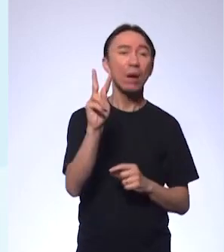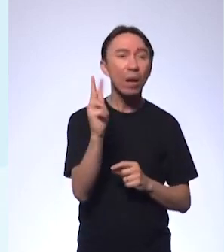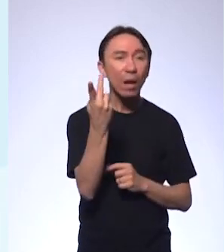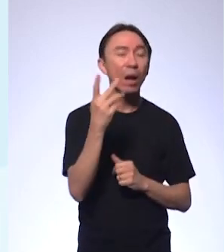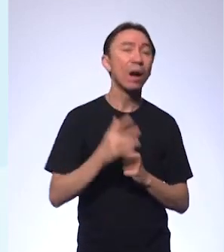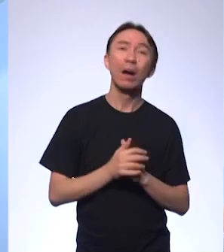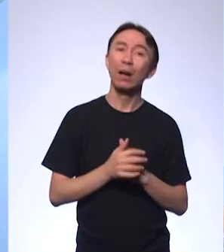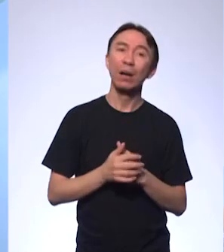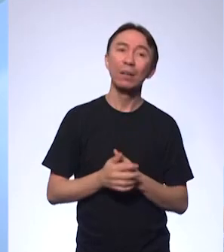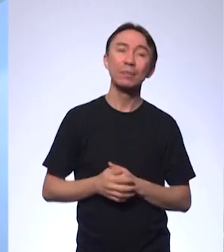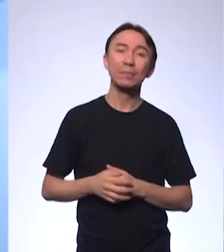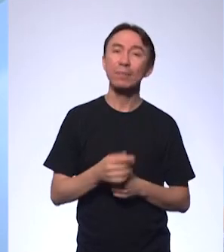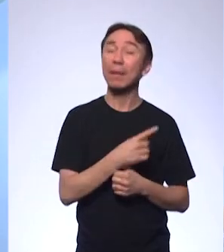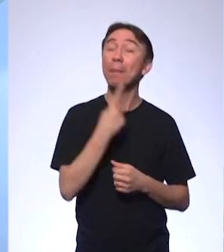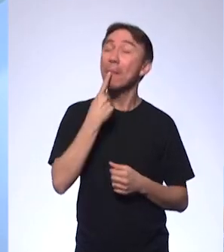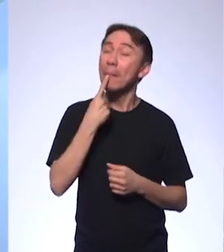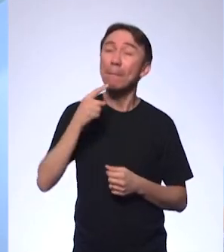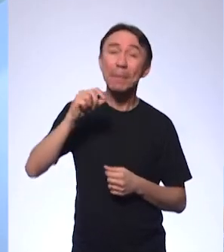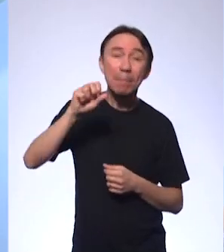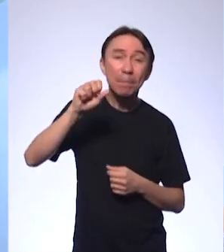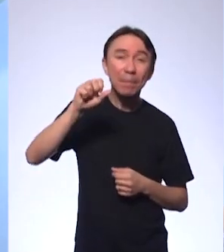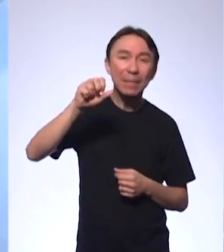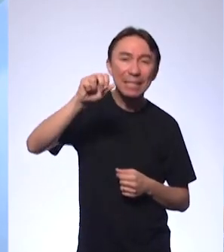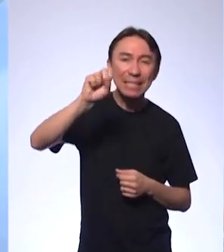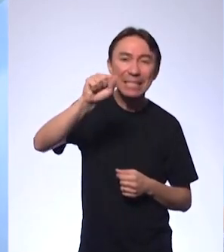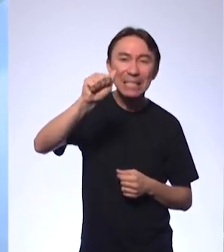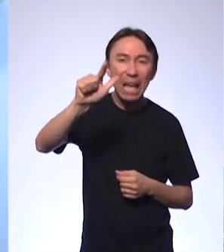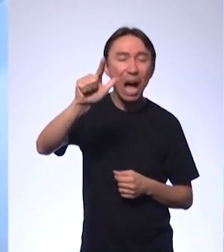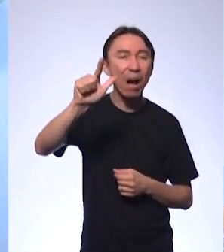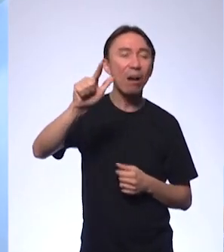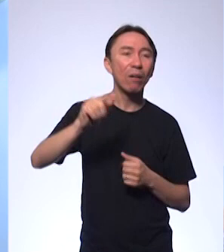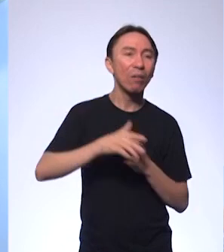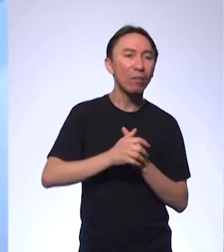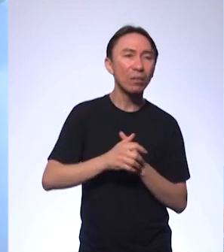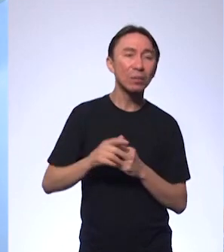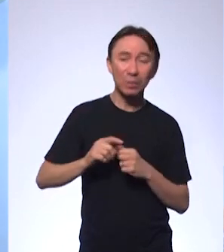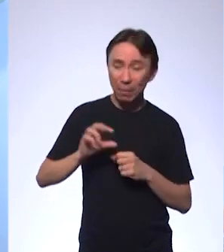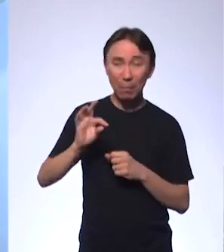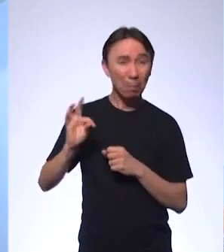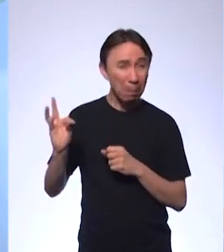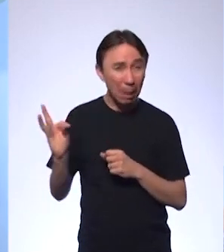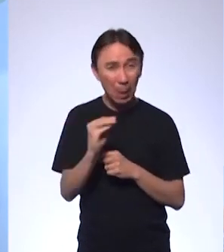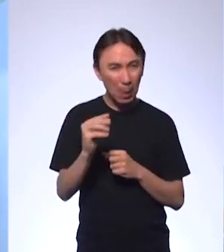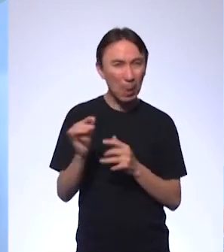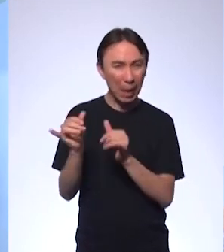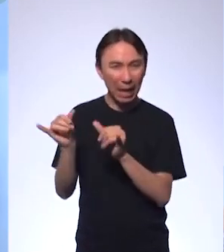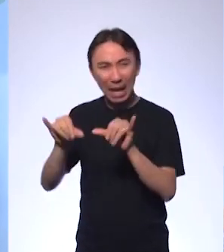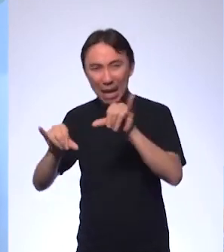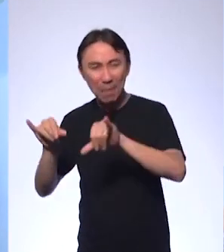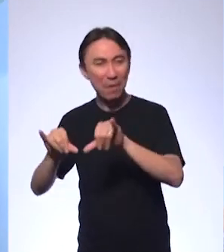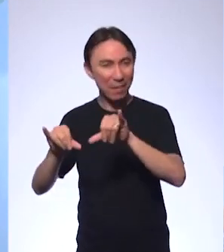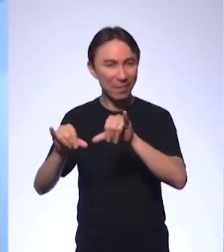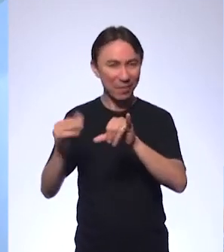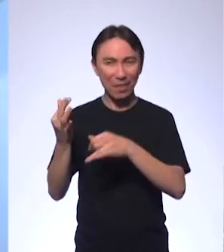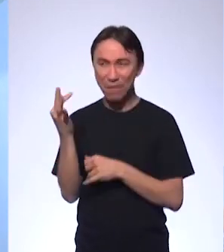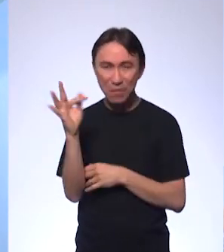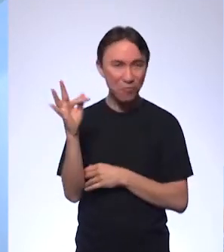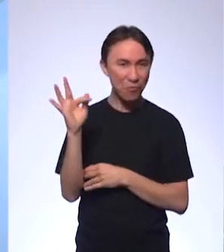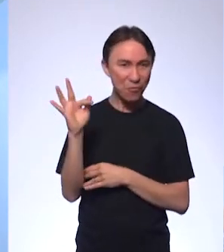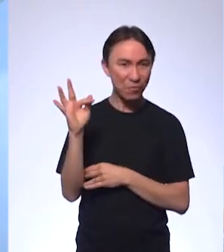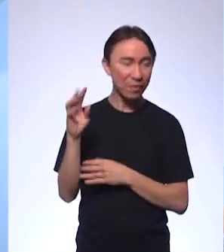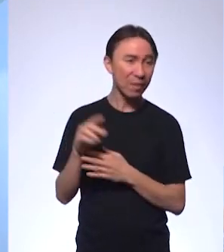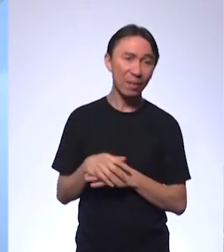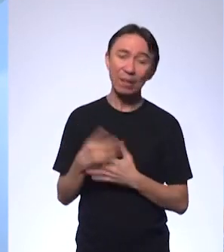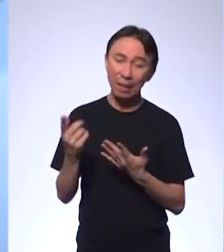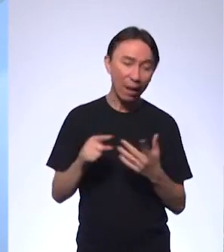todos esses elementos físicos e elementos químicos também, que interagem com seres vivos, né, da qual os seres vivos